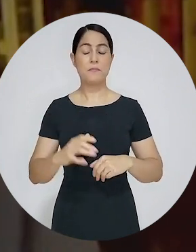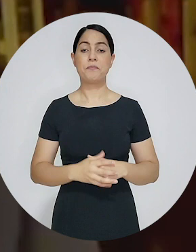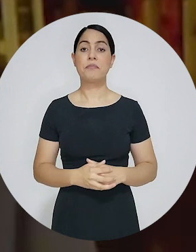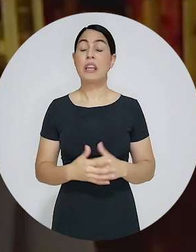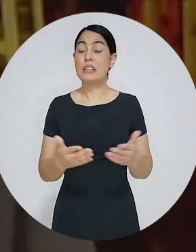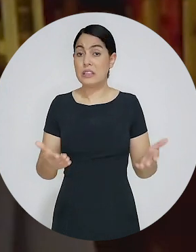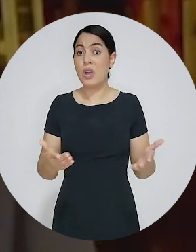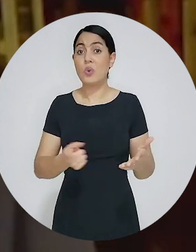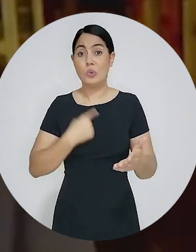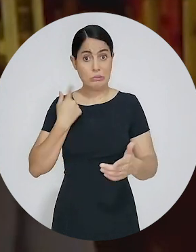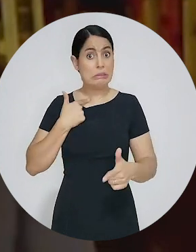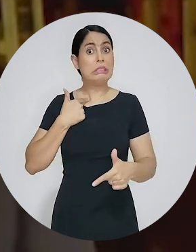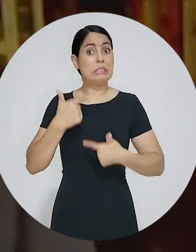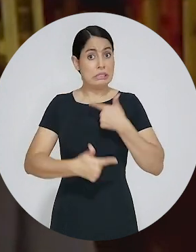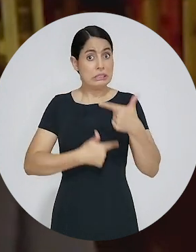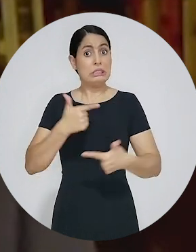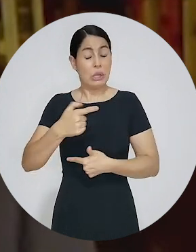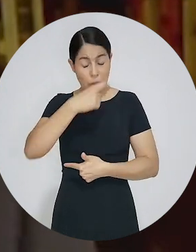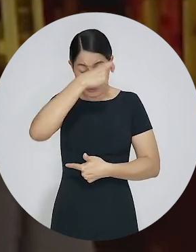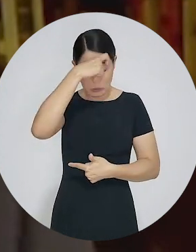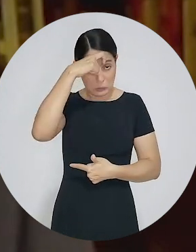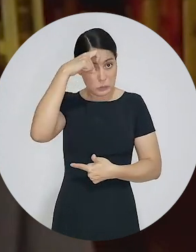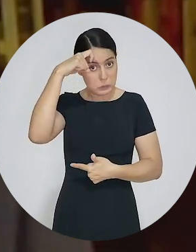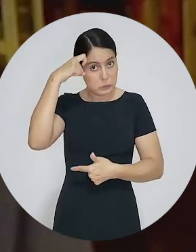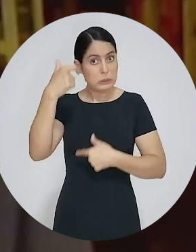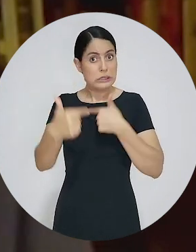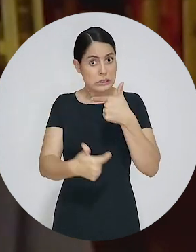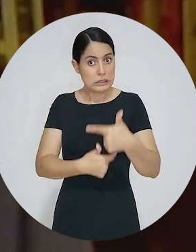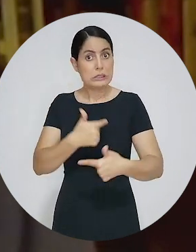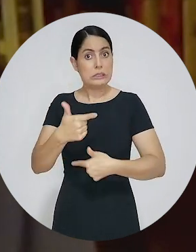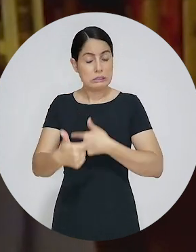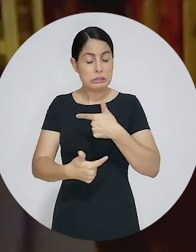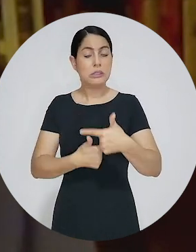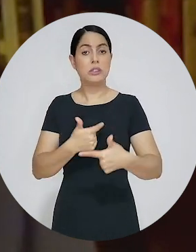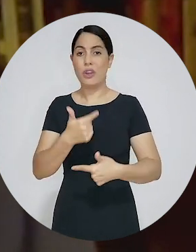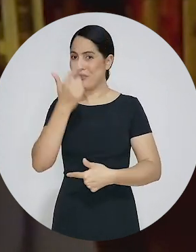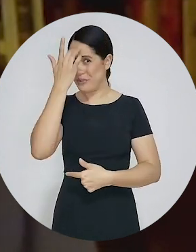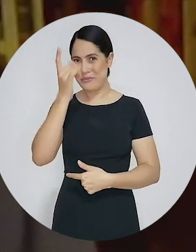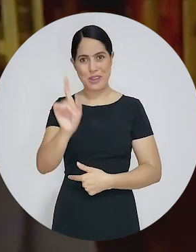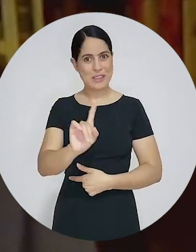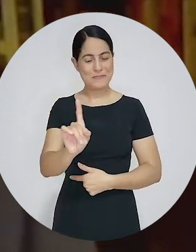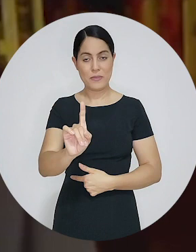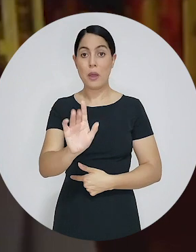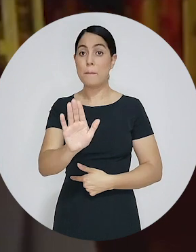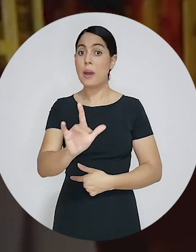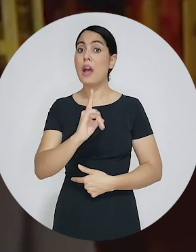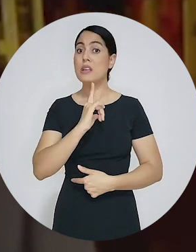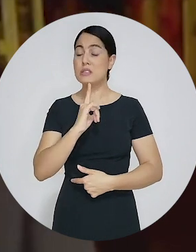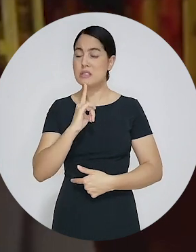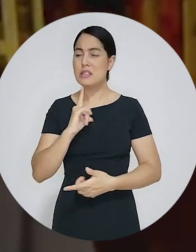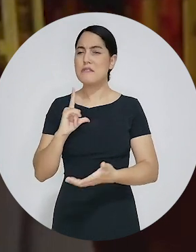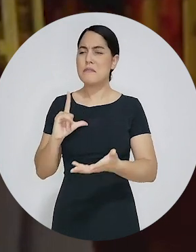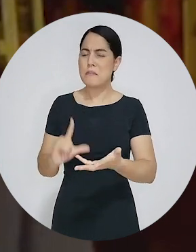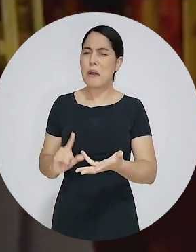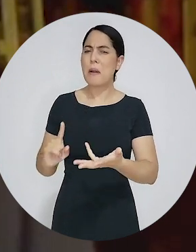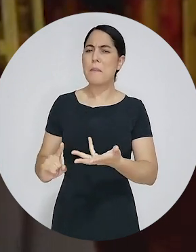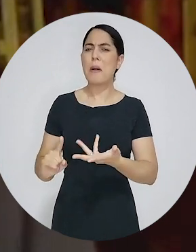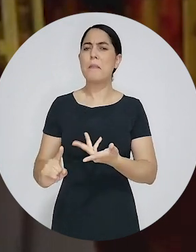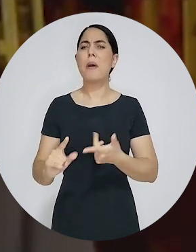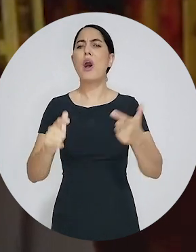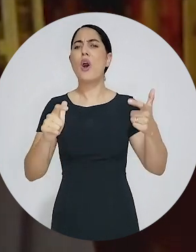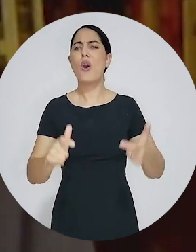Consumidor. E foi um trabalho muito árduo, não foi fácil, foi complicado. Muitas discussões no Congresso Nacional,